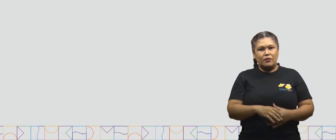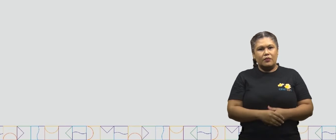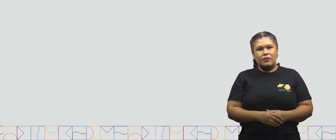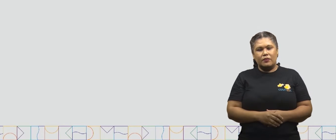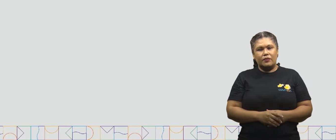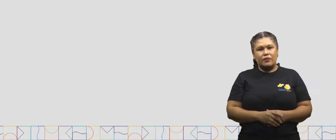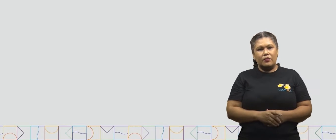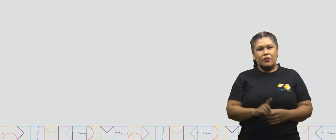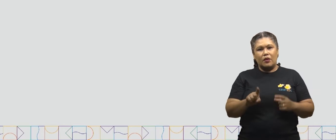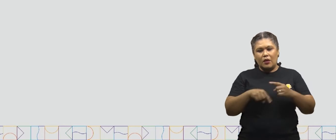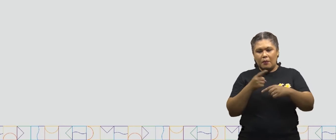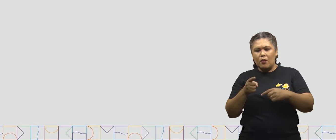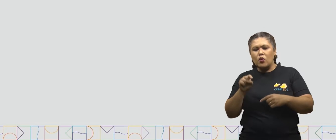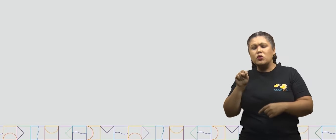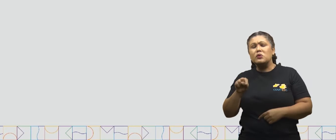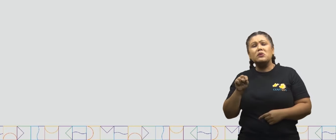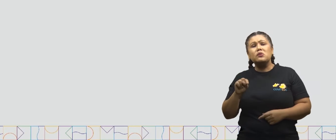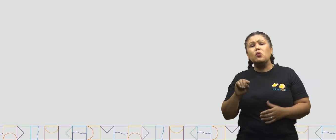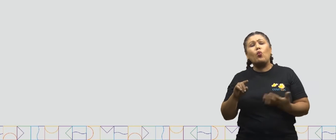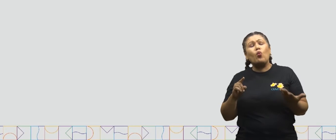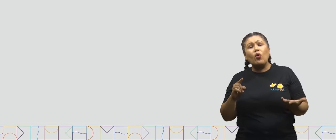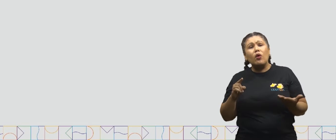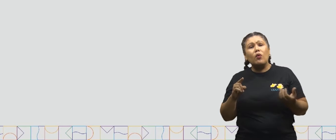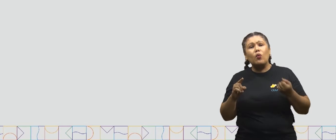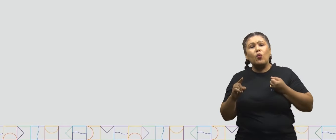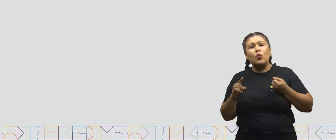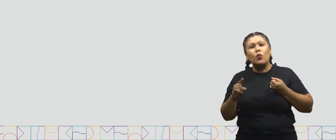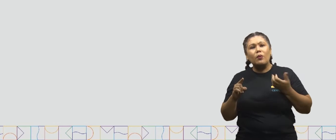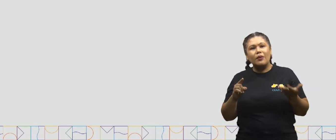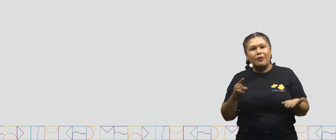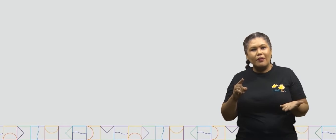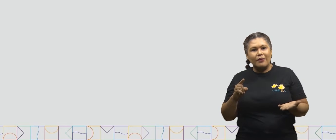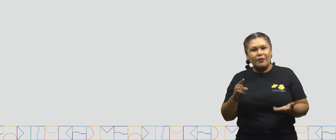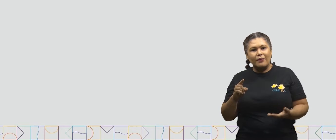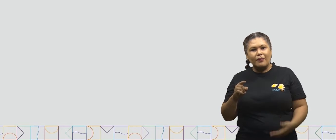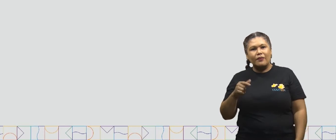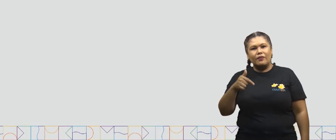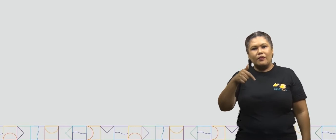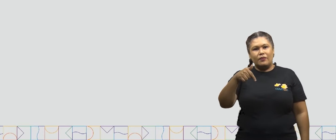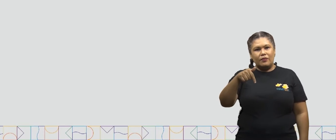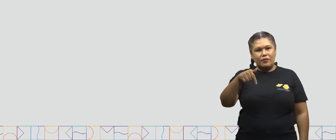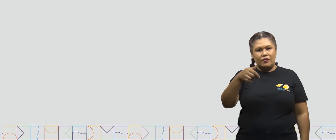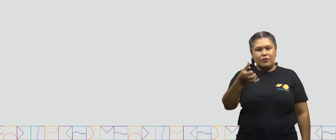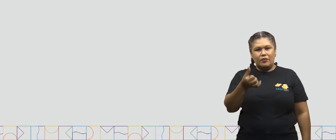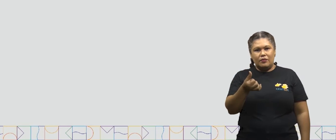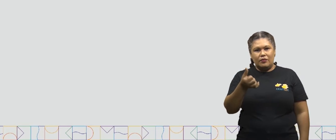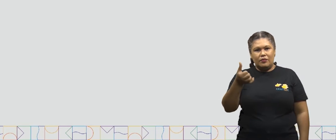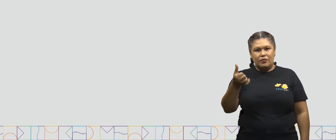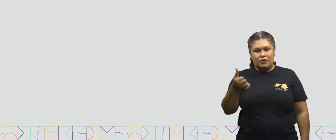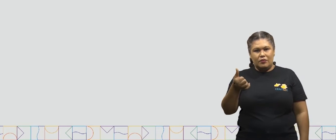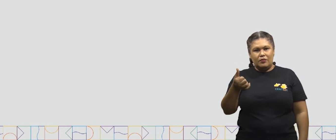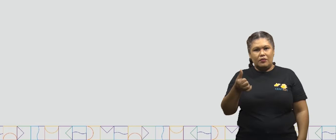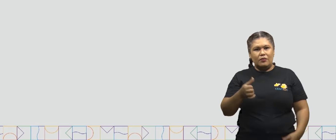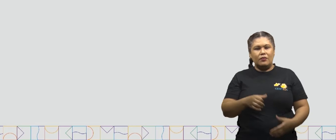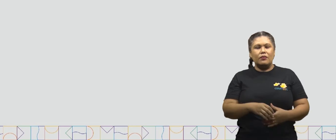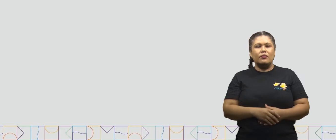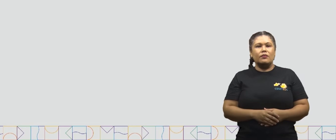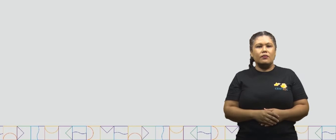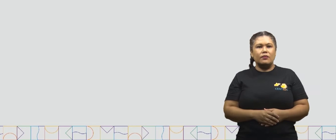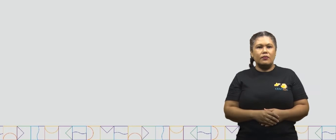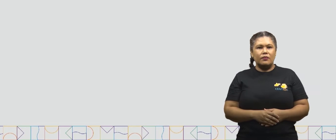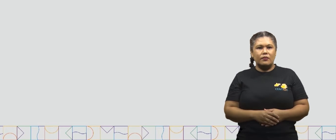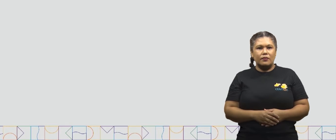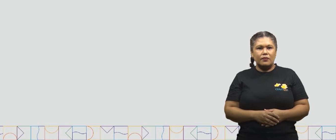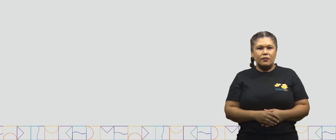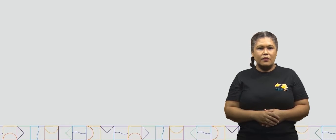655. E depois dele, qual o número que devemos colocar? Sim, isso mesmo, o